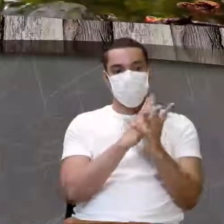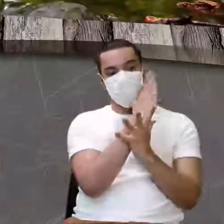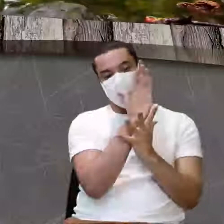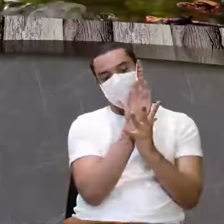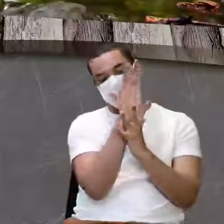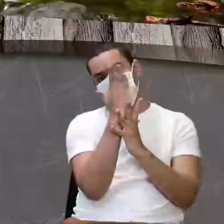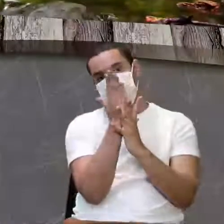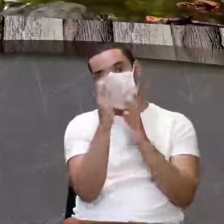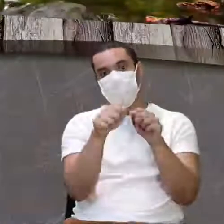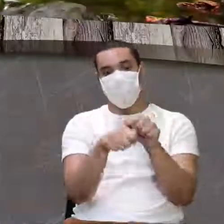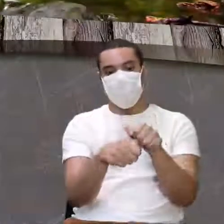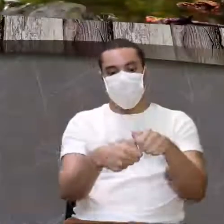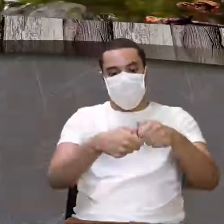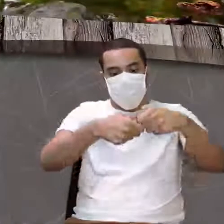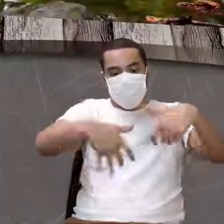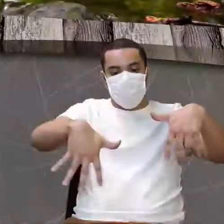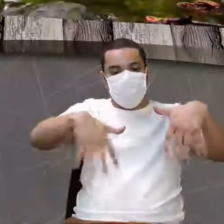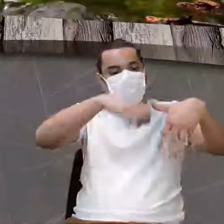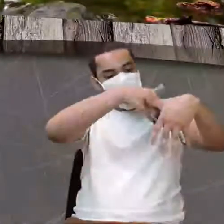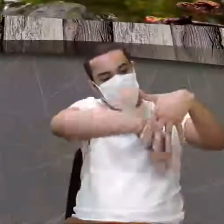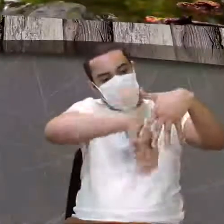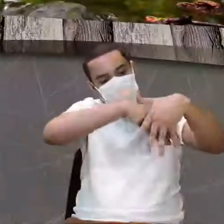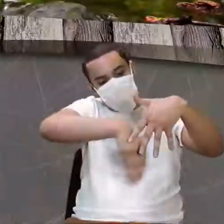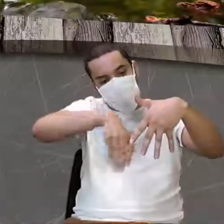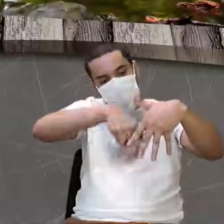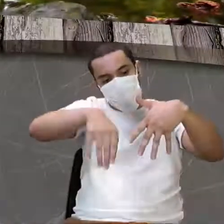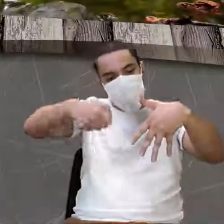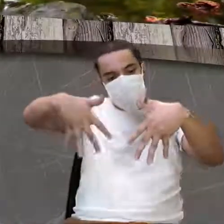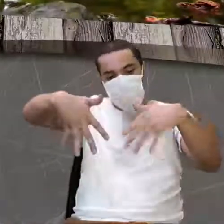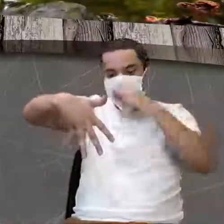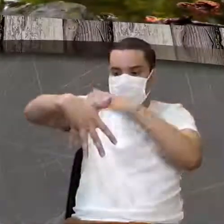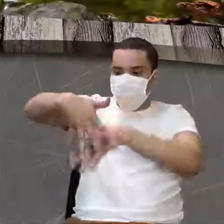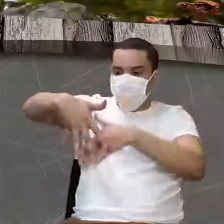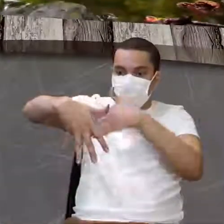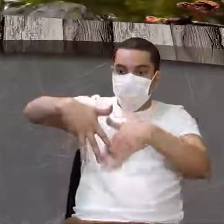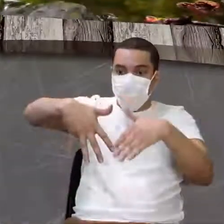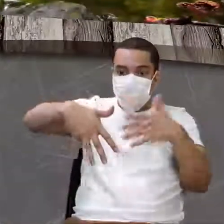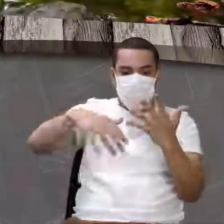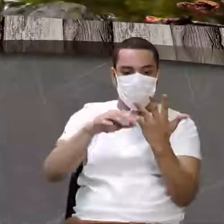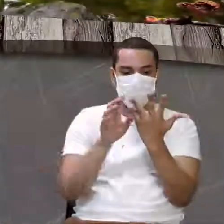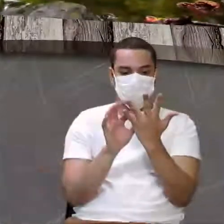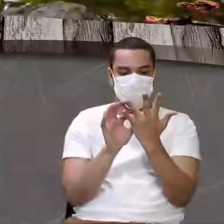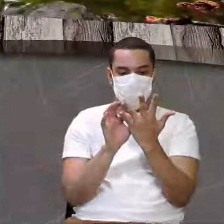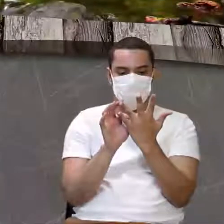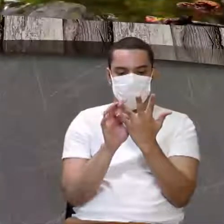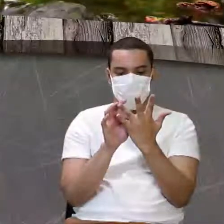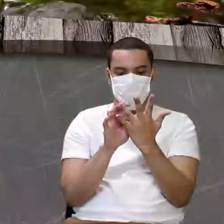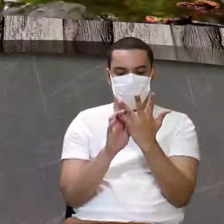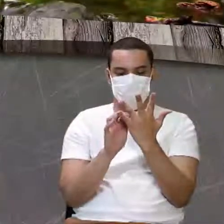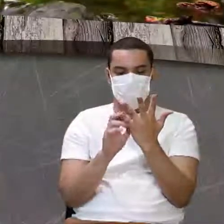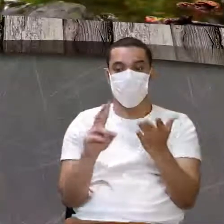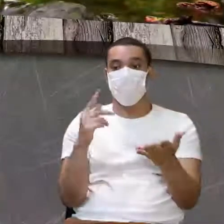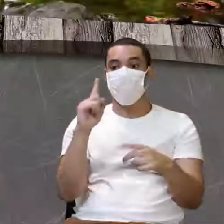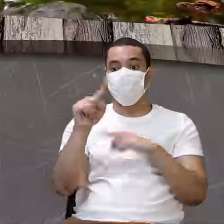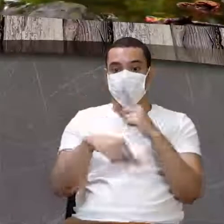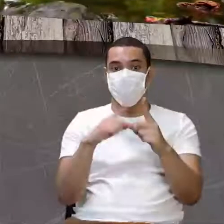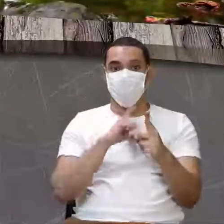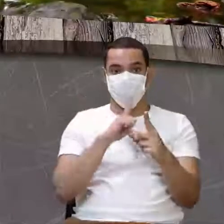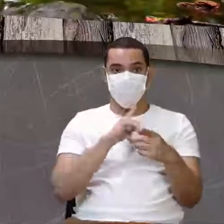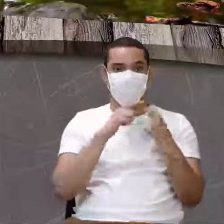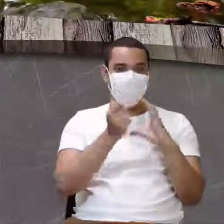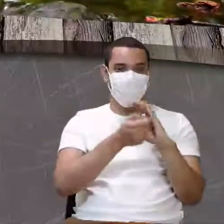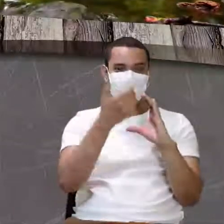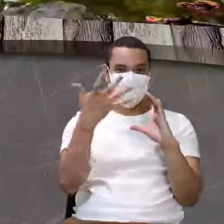ramificar esse ramo, esse galho, né? Vamos dizer assim. E aí, quando você tem essa característica, a partir de uma